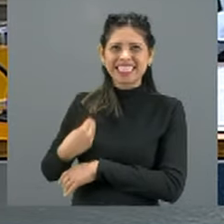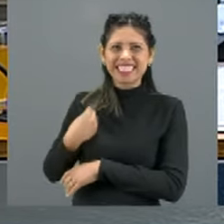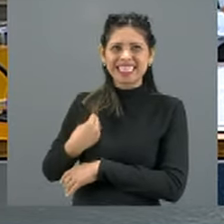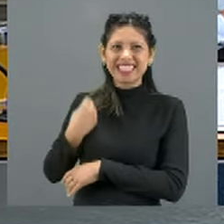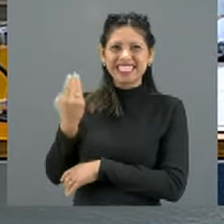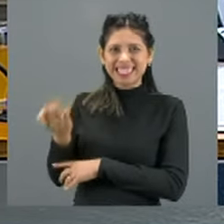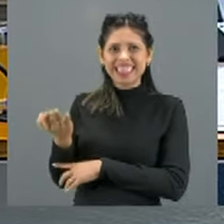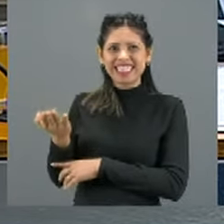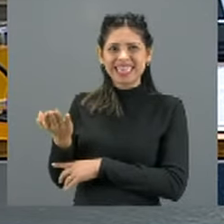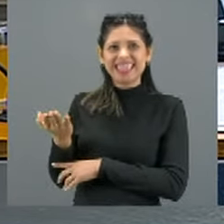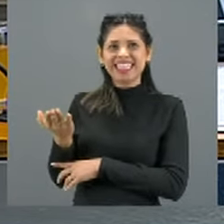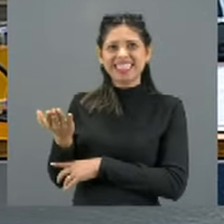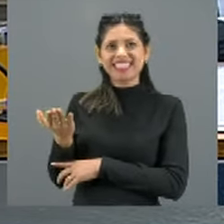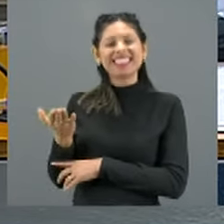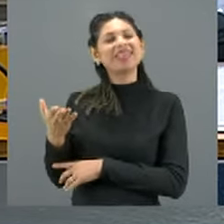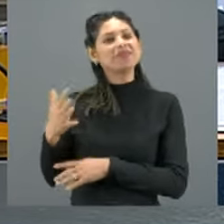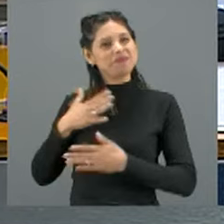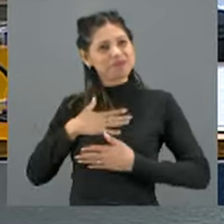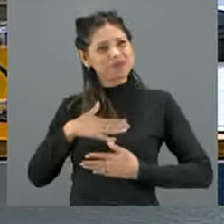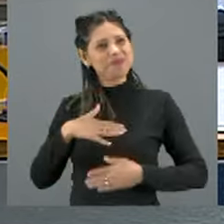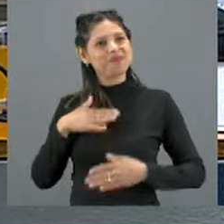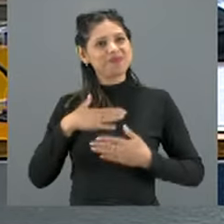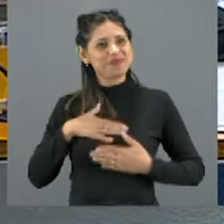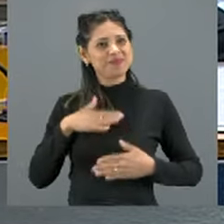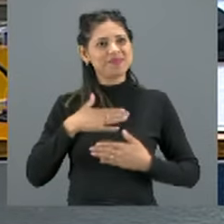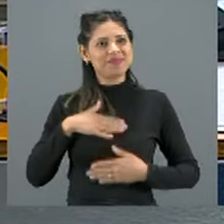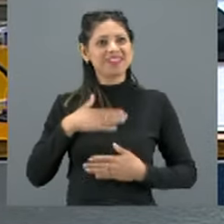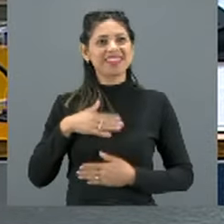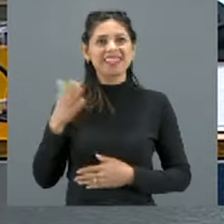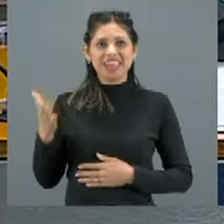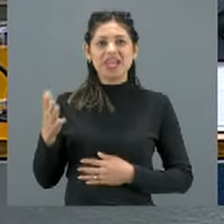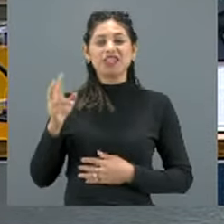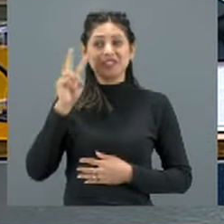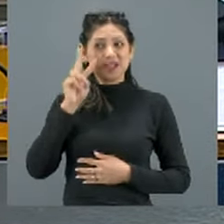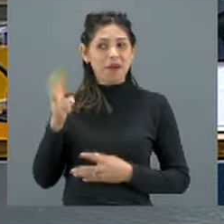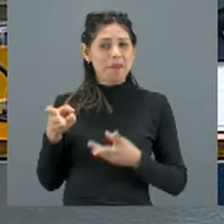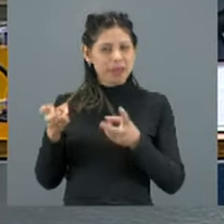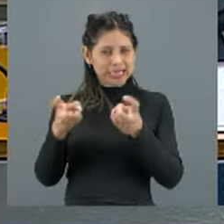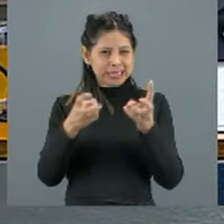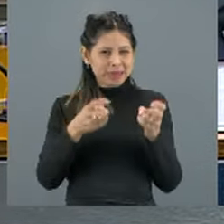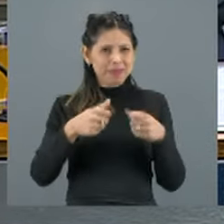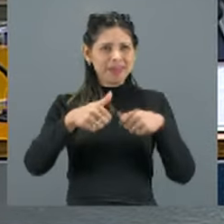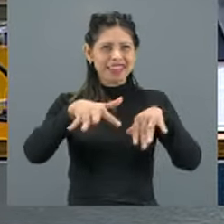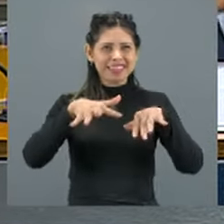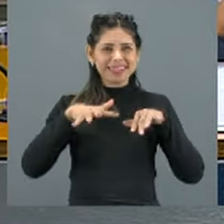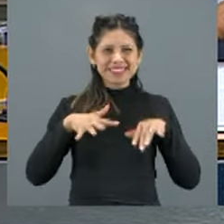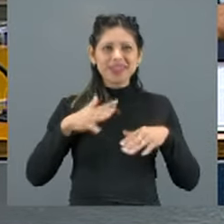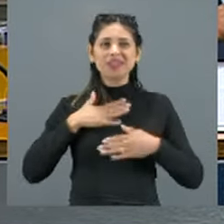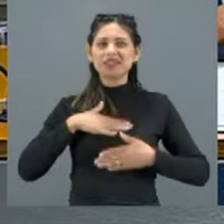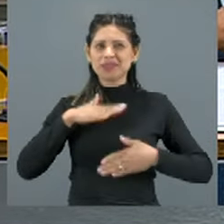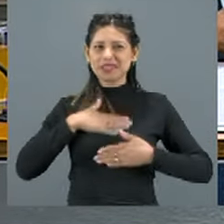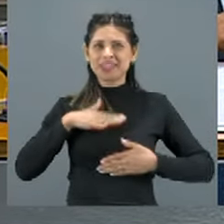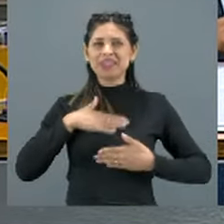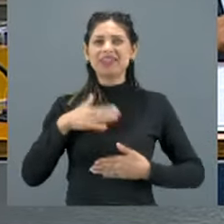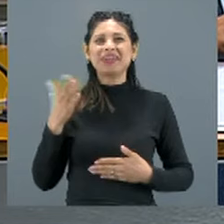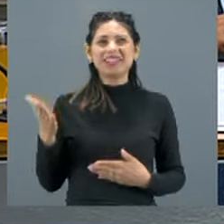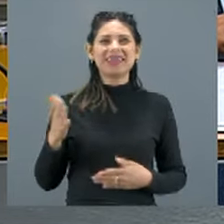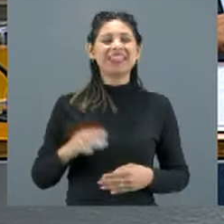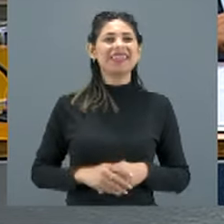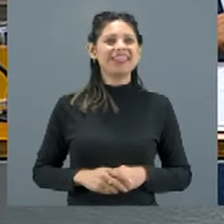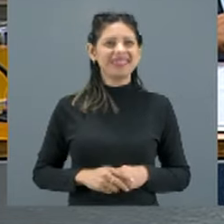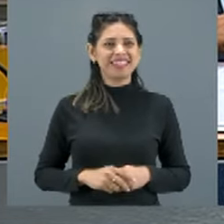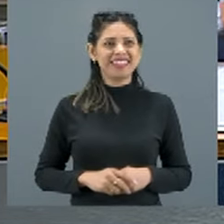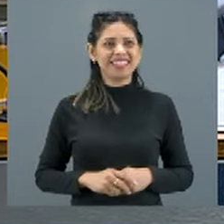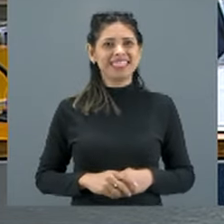menos vai ver que ela é tranquila aqui. As sessões são tranquilas aqui. A palavra Stevenson, aí eles